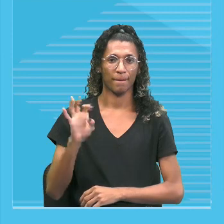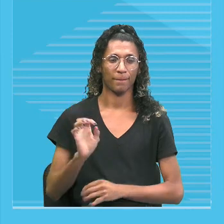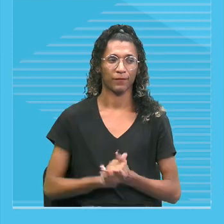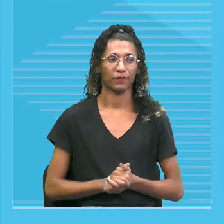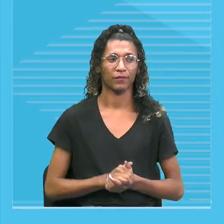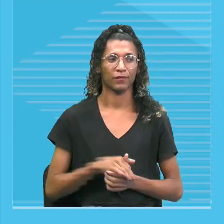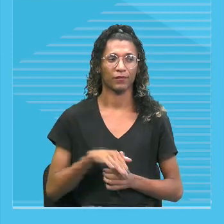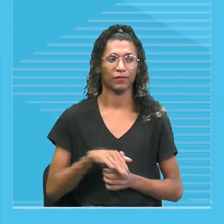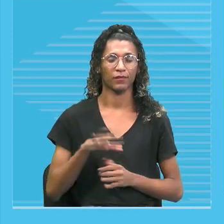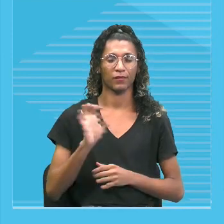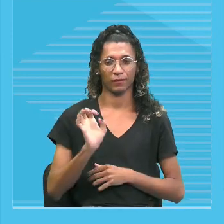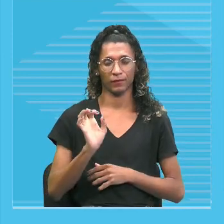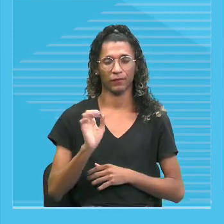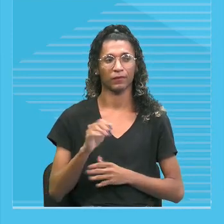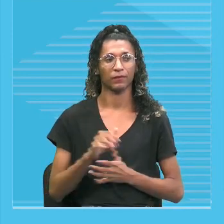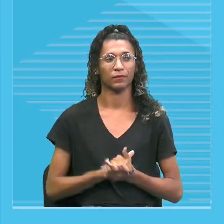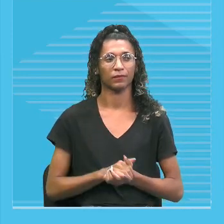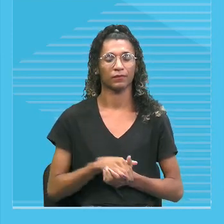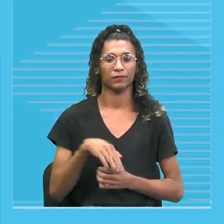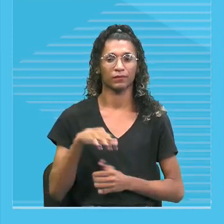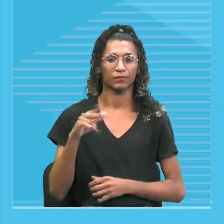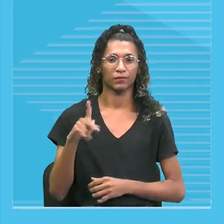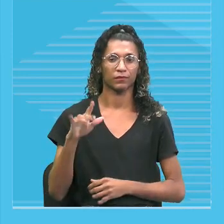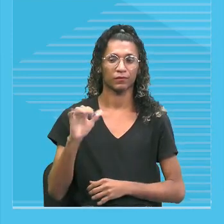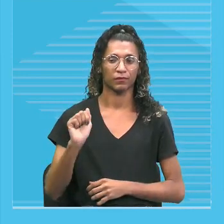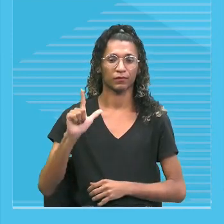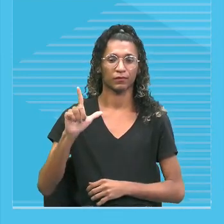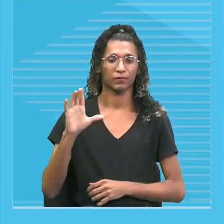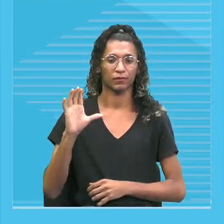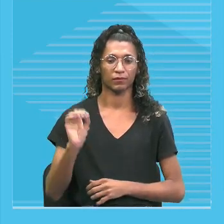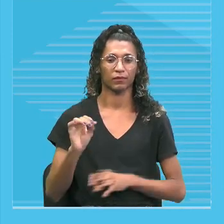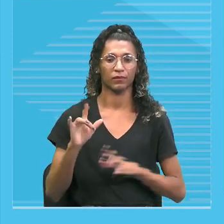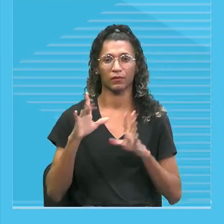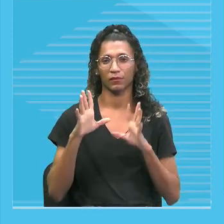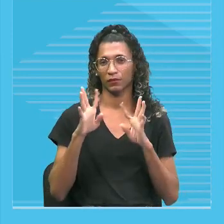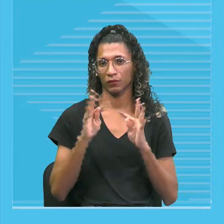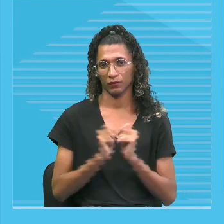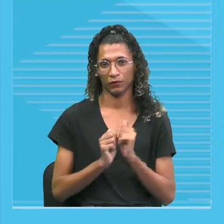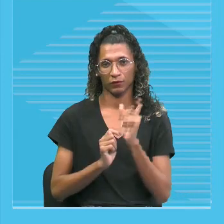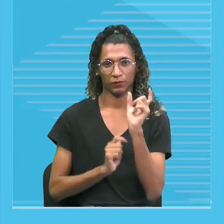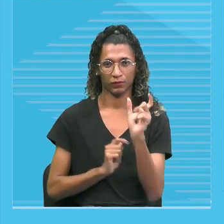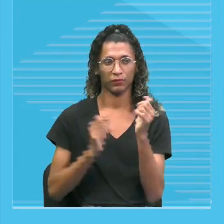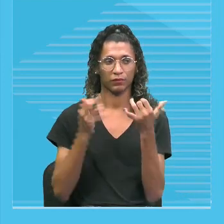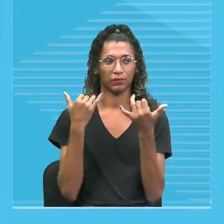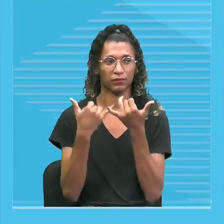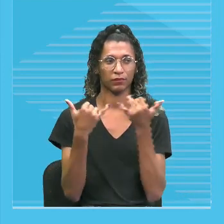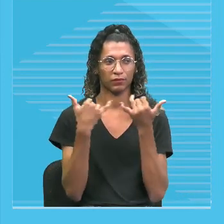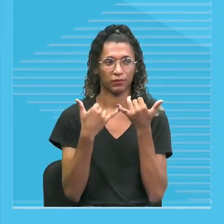e esse cenário palco tudo falso cognata